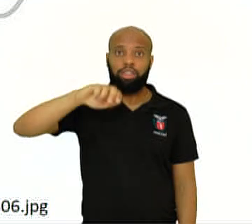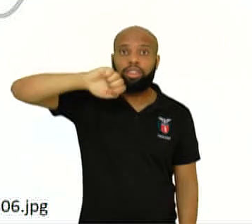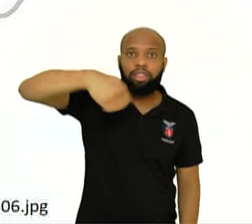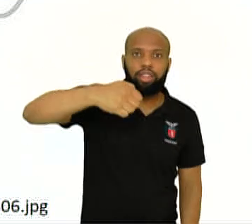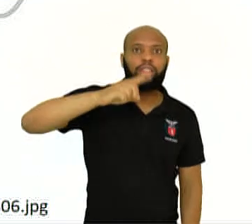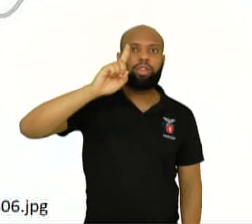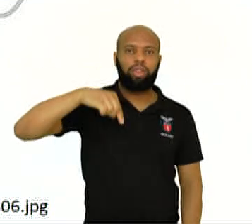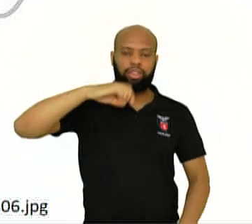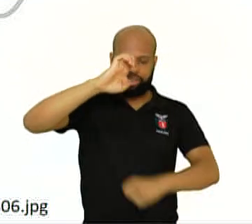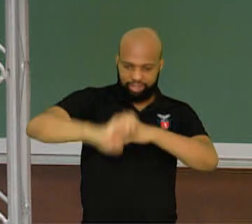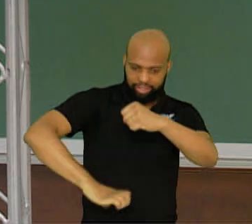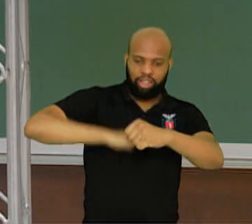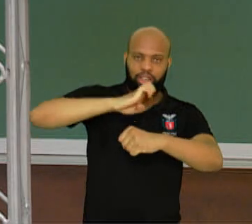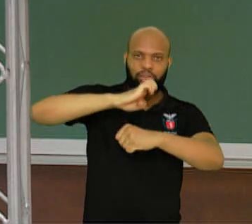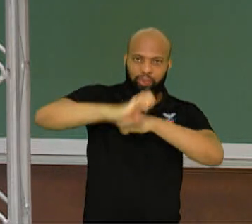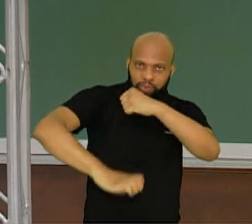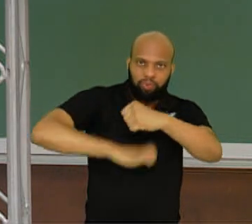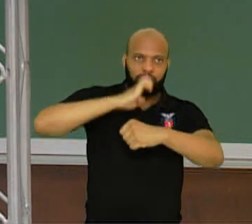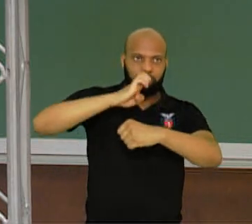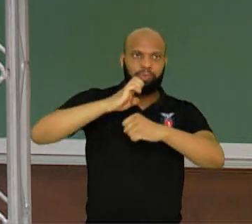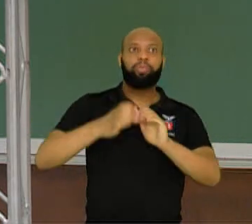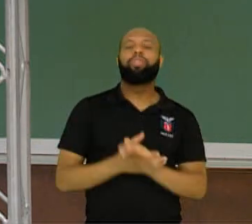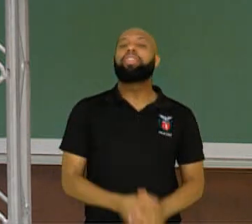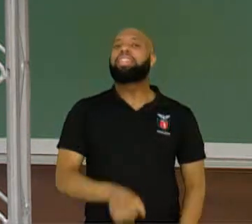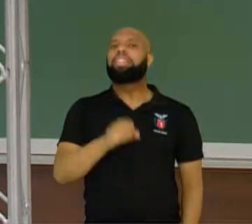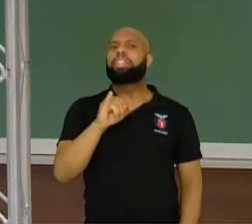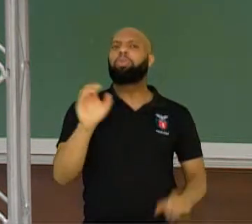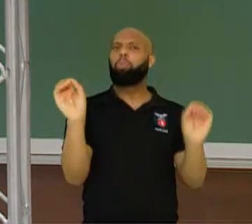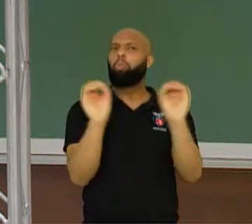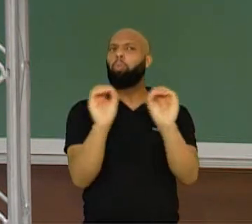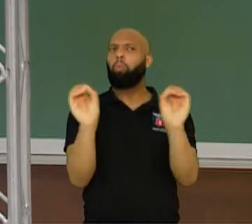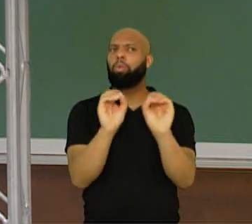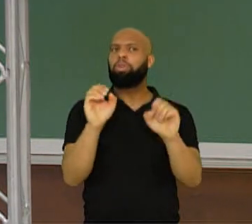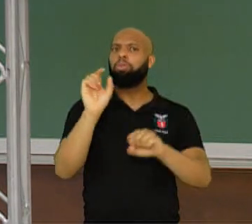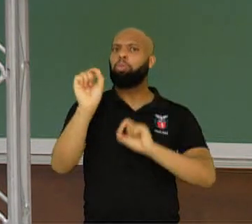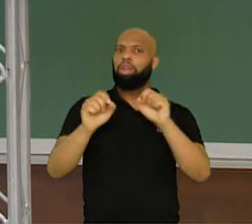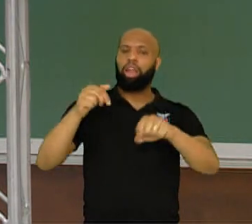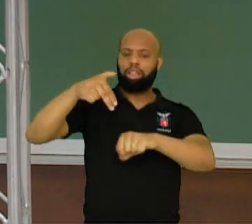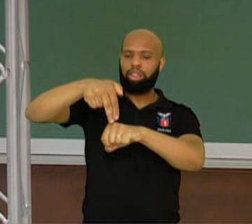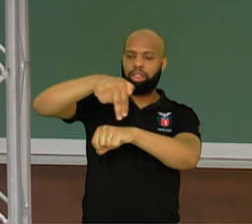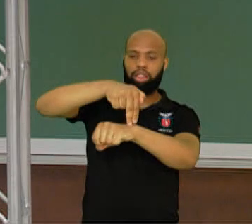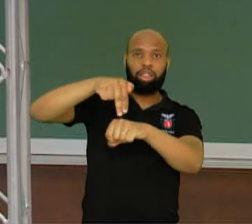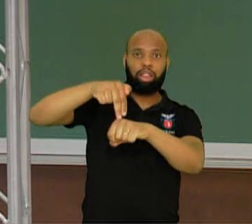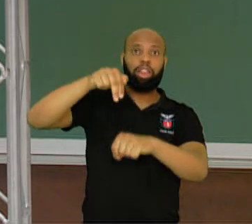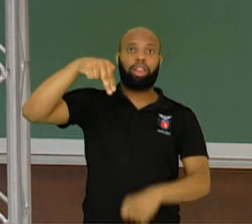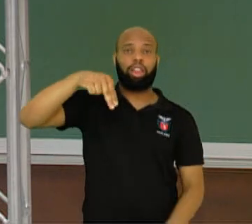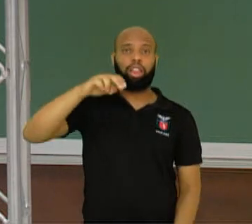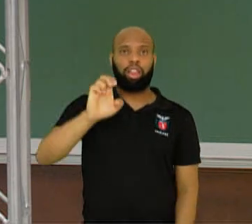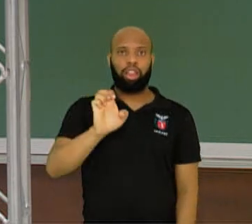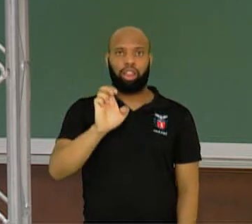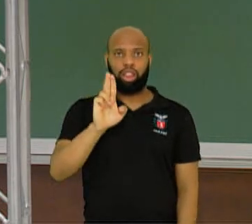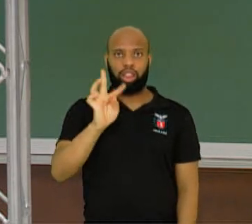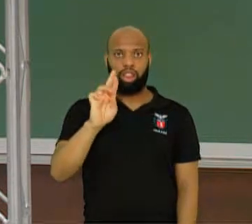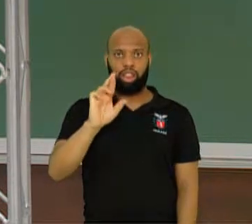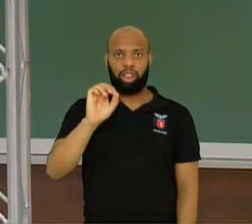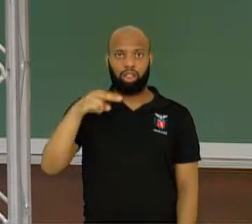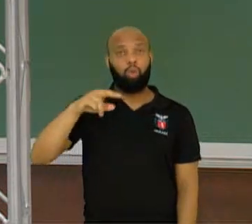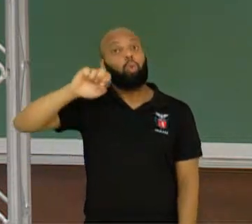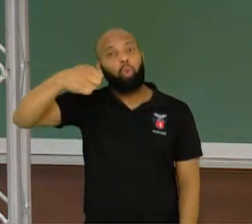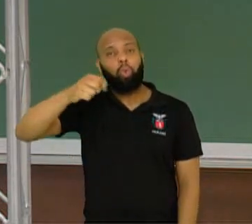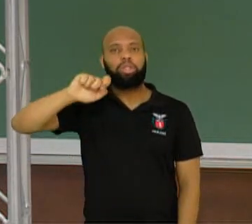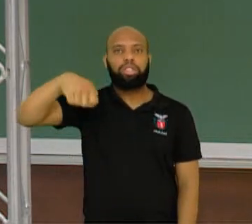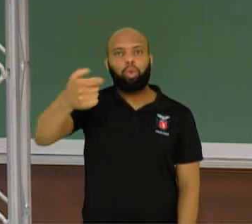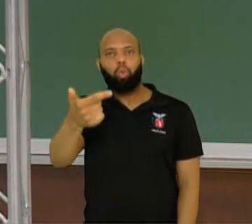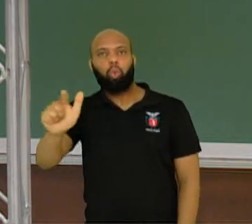que não tem carga elétrica, nós chamamos de nêutrons. Olhem o desenho, acompanhem comigo aqui na